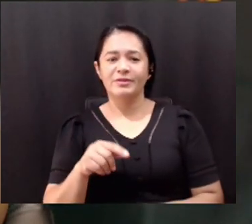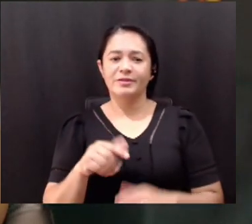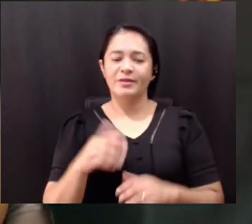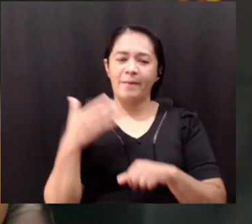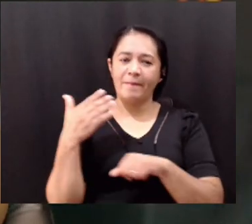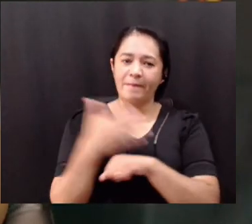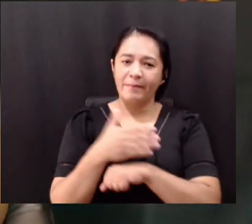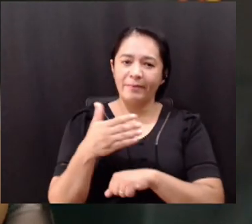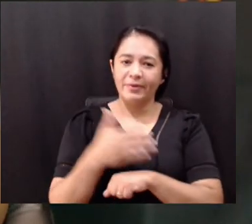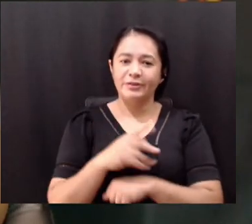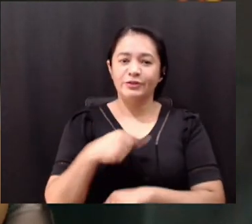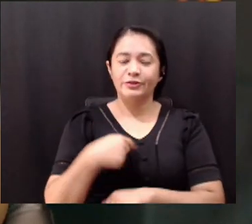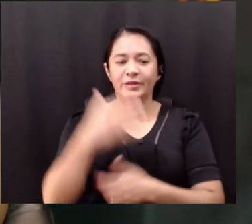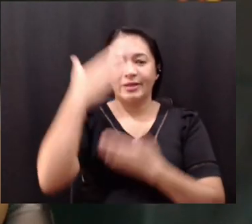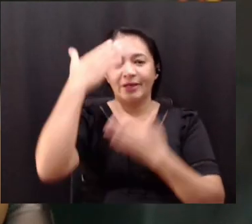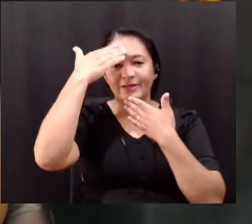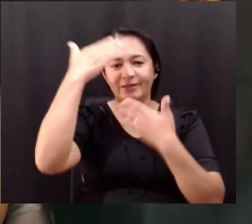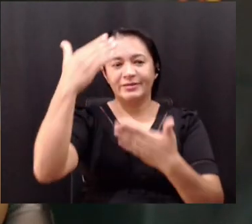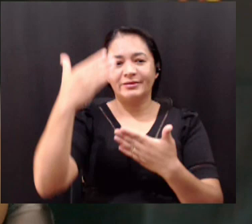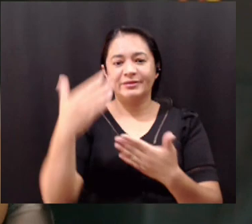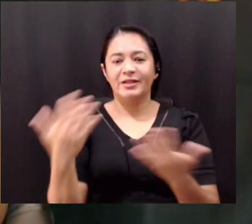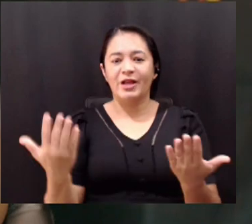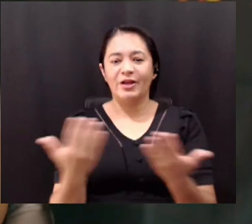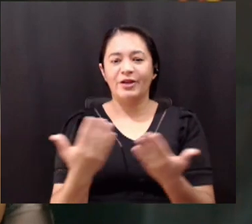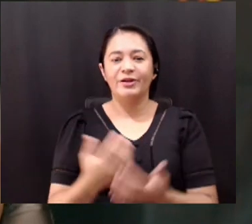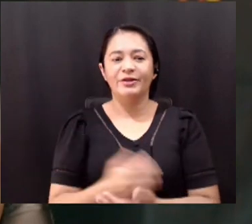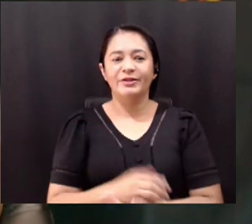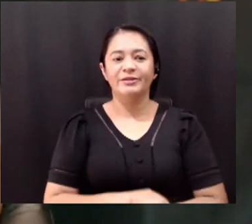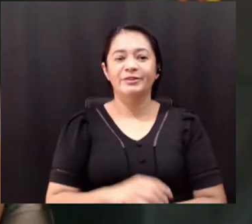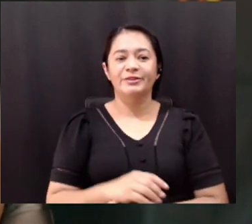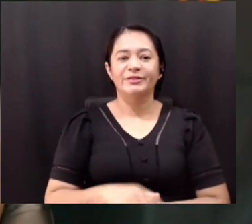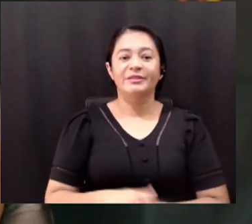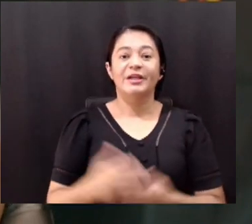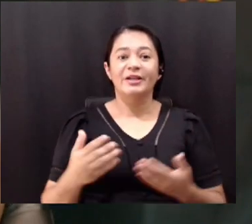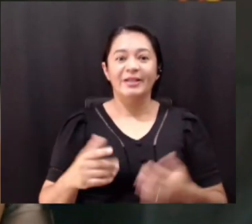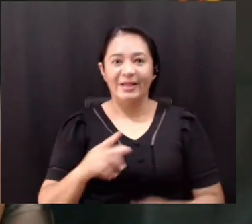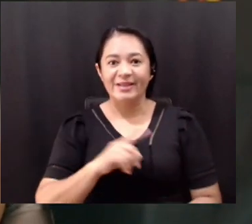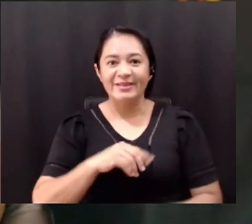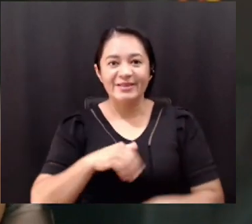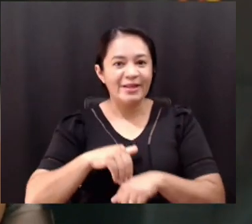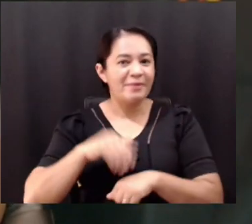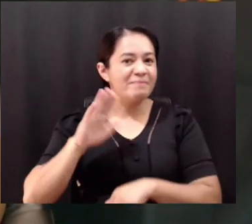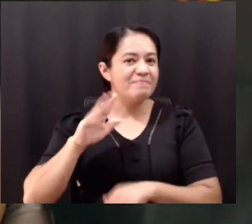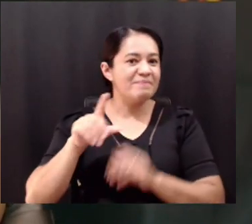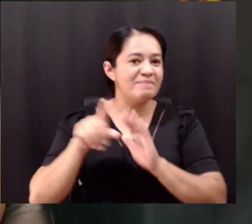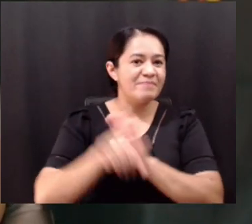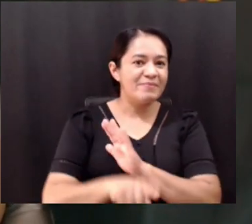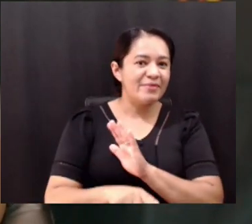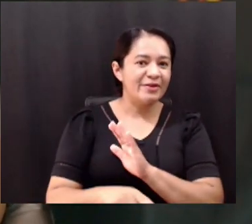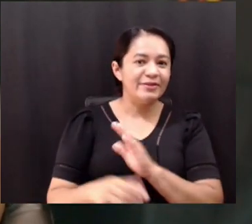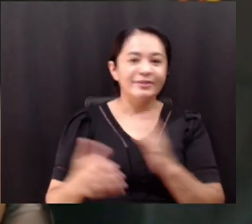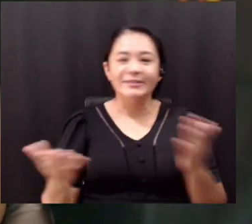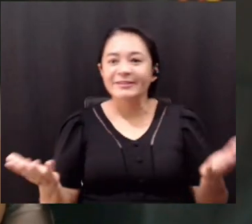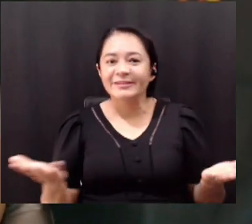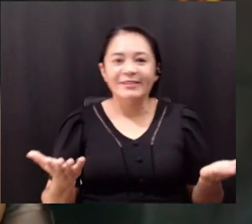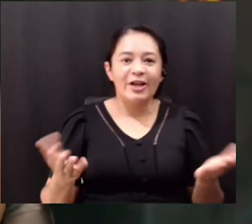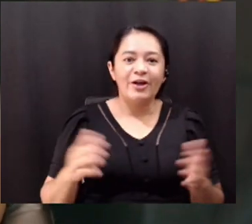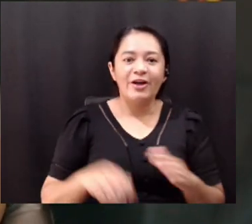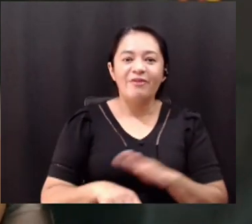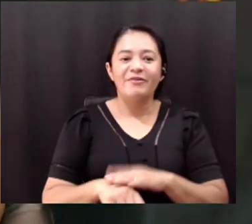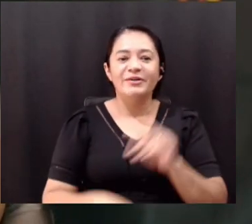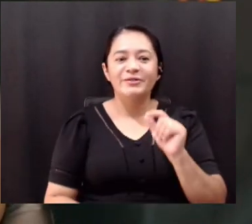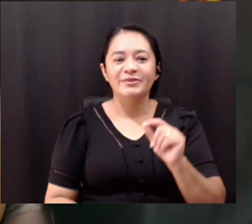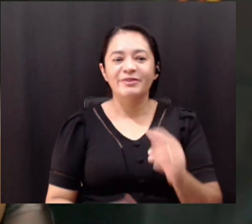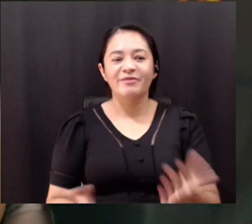audiência. 8h44, produção, e agora? Tem mais perguntas e tem o boletim. O que a gente faz? Vamos lá então, Jonas, vamos responder